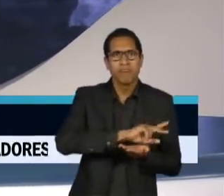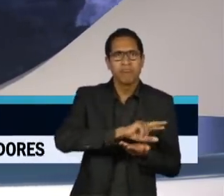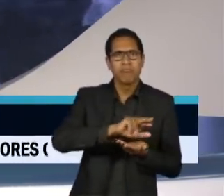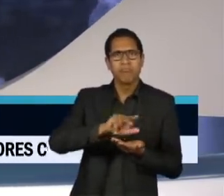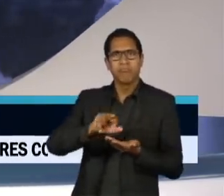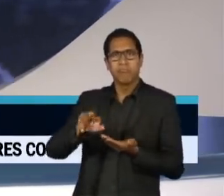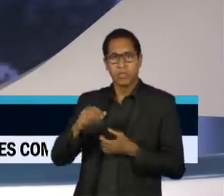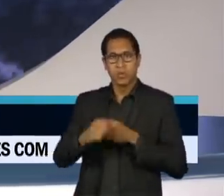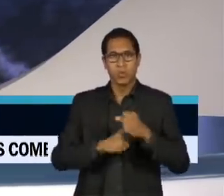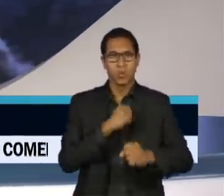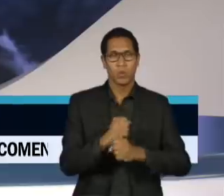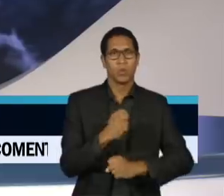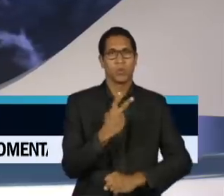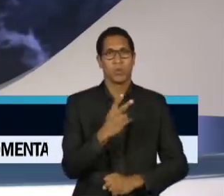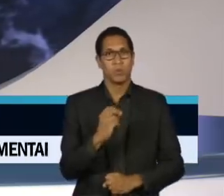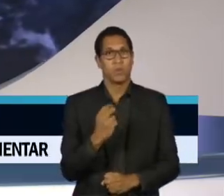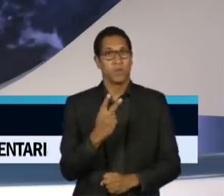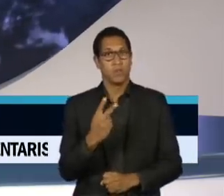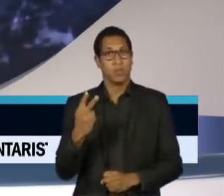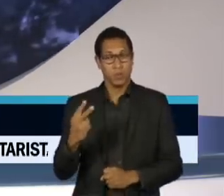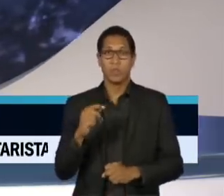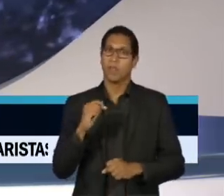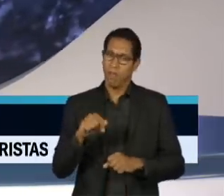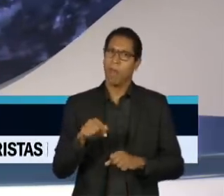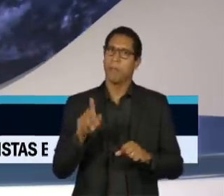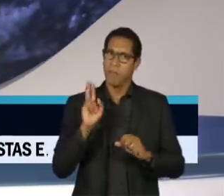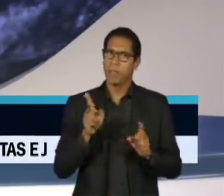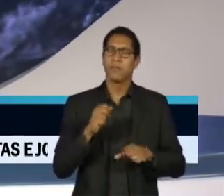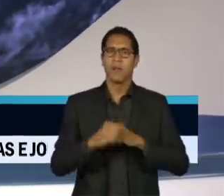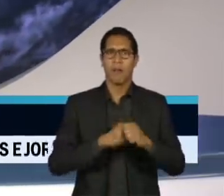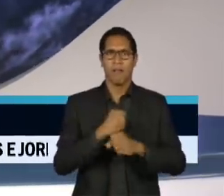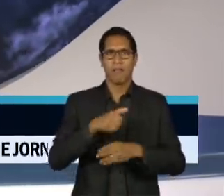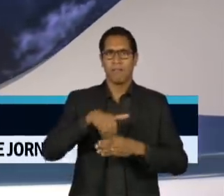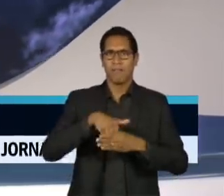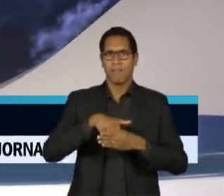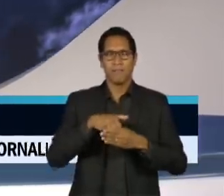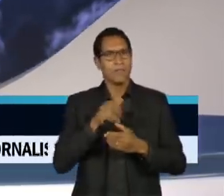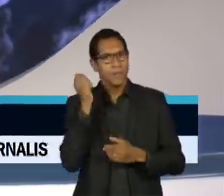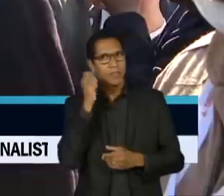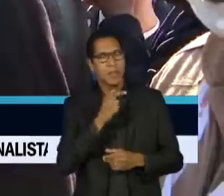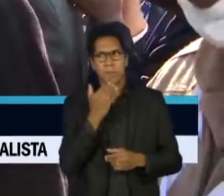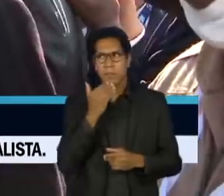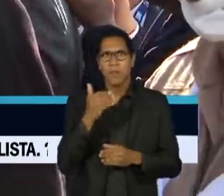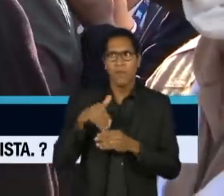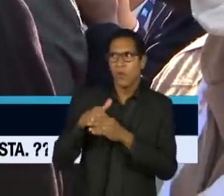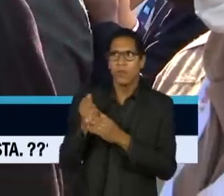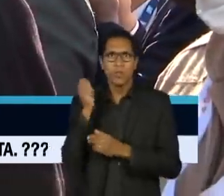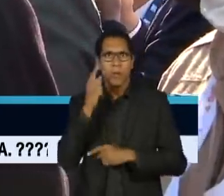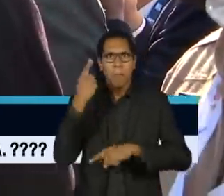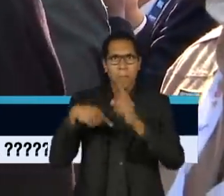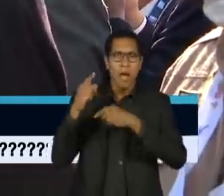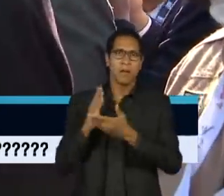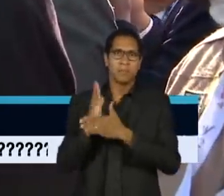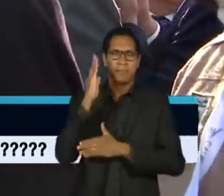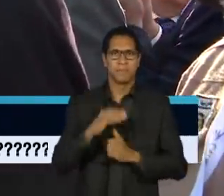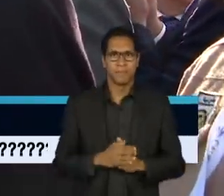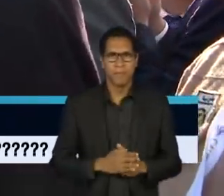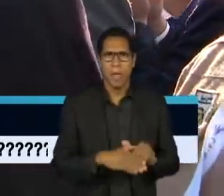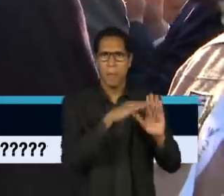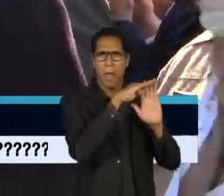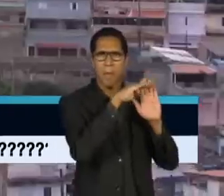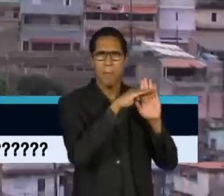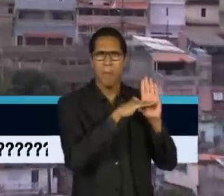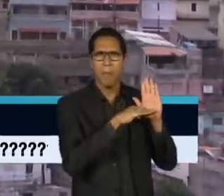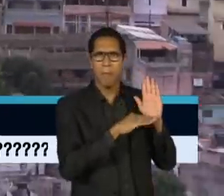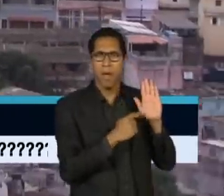em 2022, ano eleitoral, em que ele pretende alcançar a reeleição. A lista de promessas do